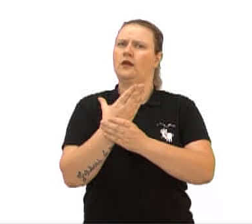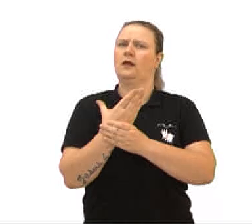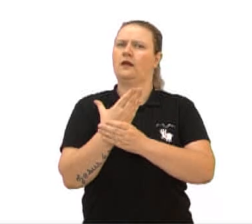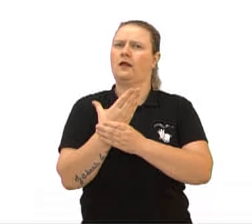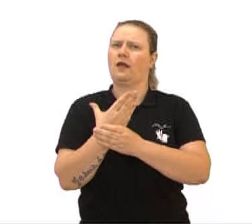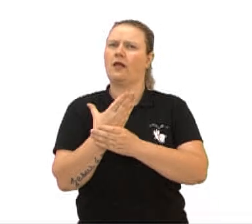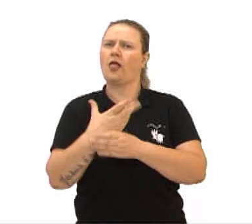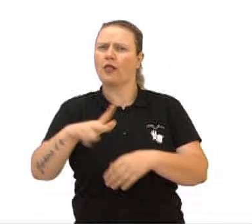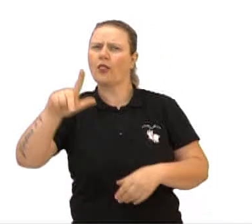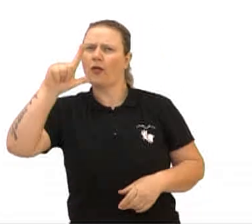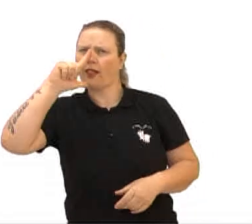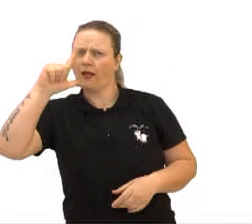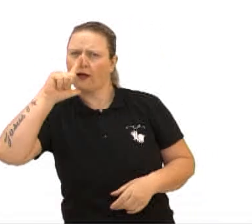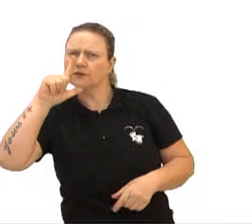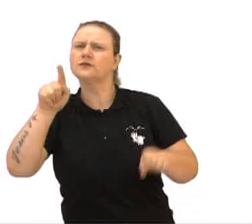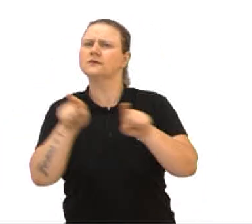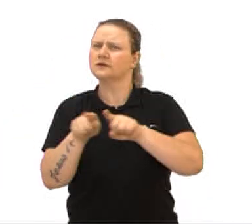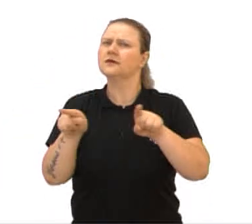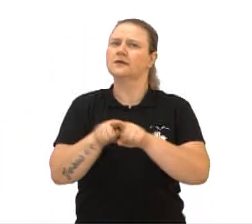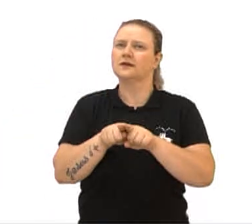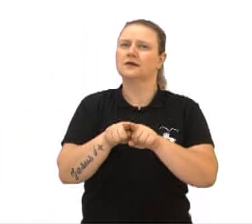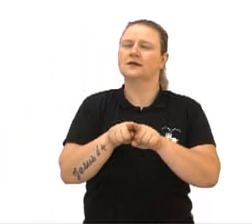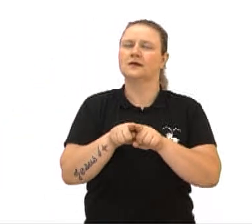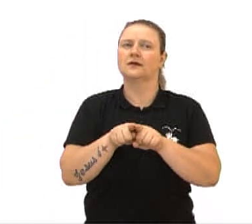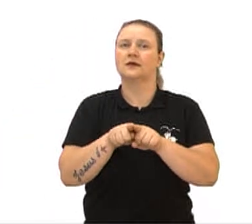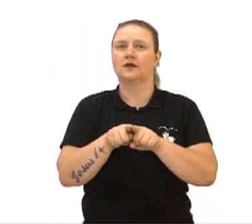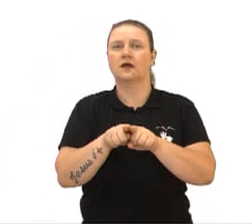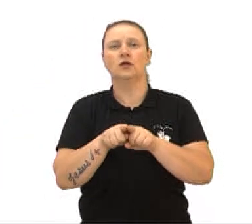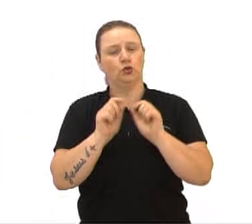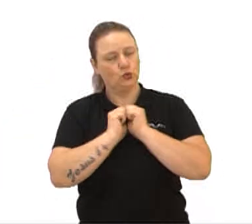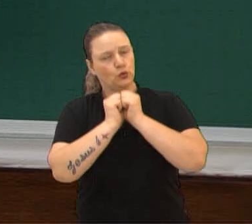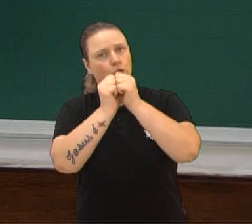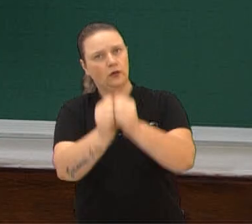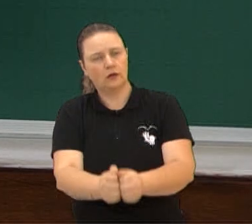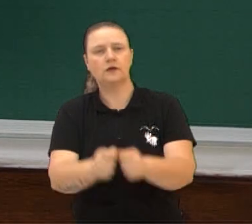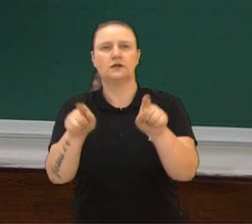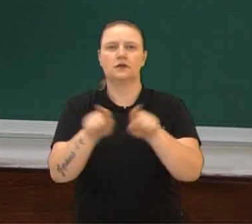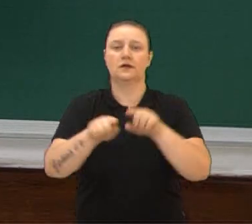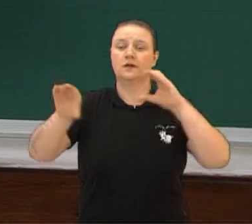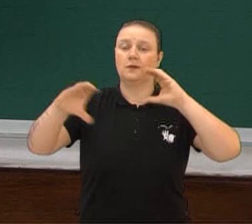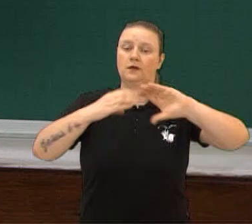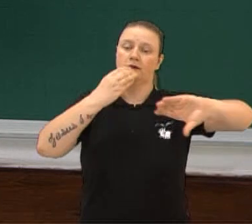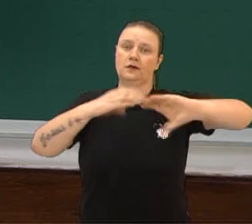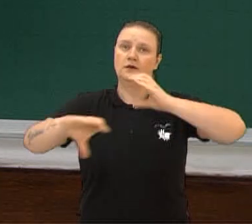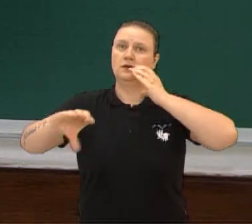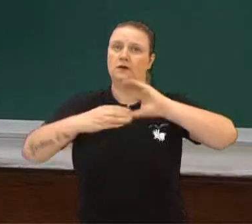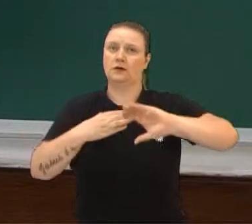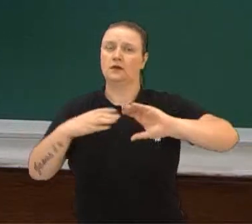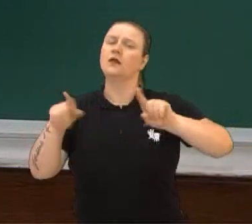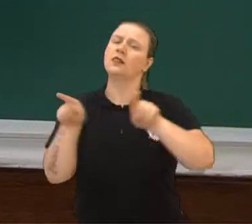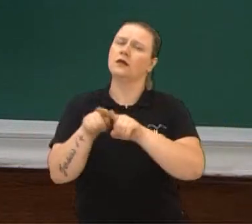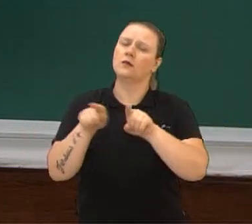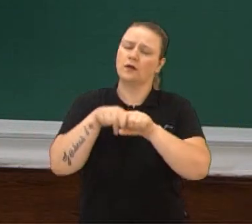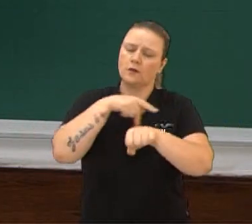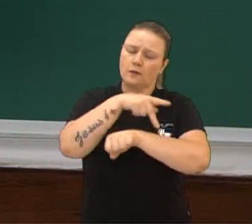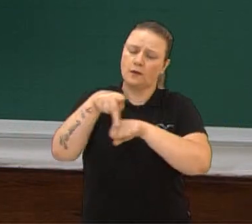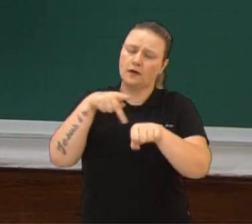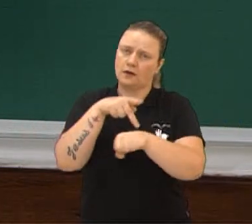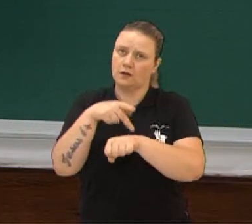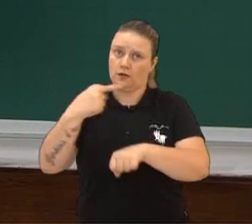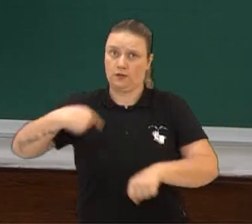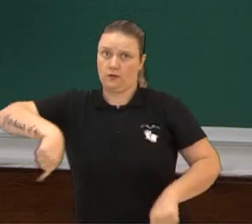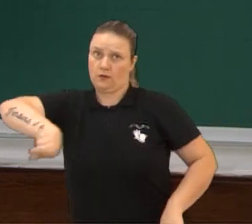à cultura hispano-latina. Então, eles estão também presentes na canção porque eles também são países latinos.